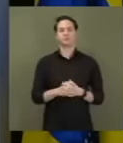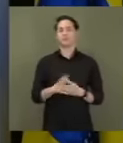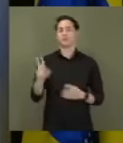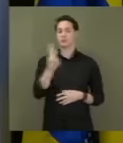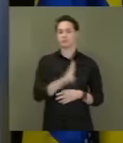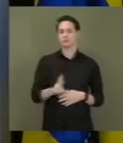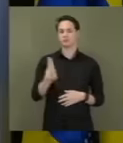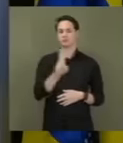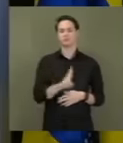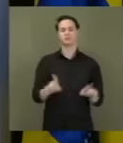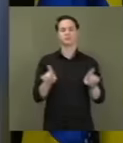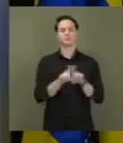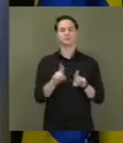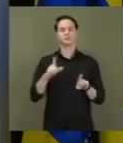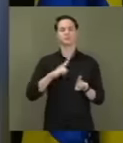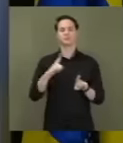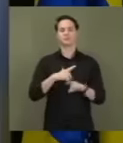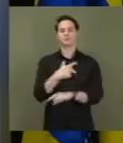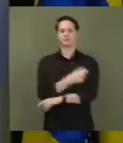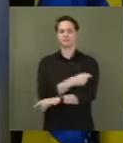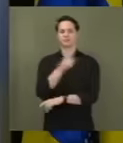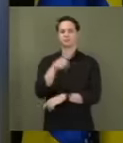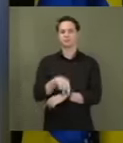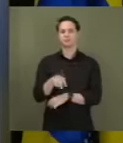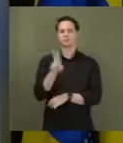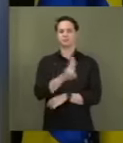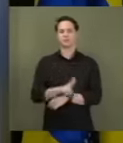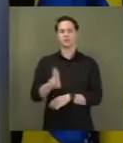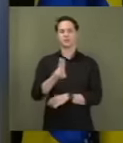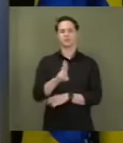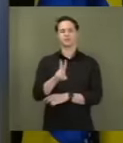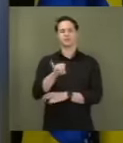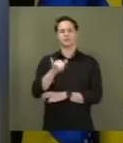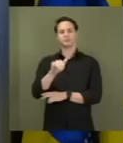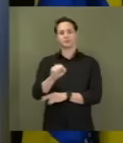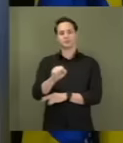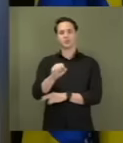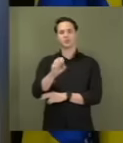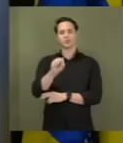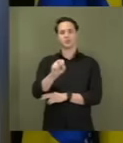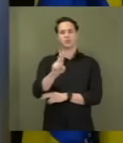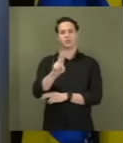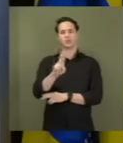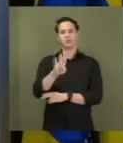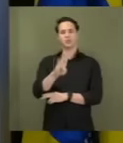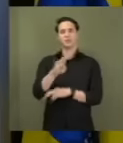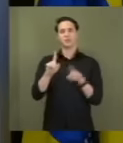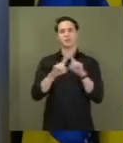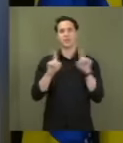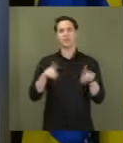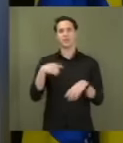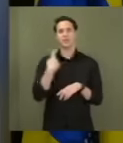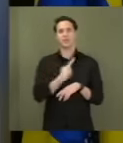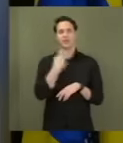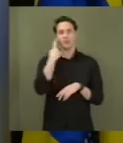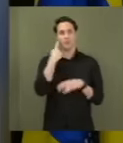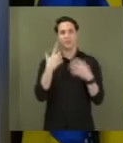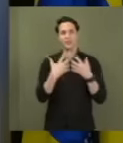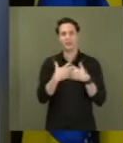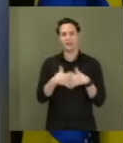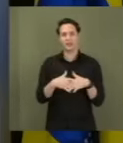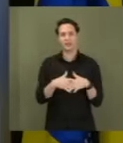do imunizante é por via subcutânea, em esquema de 2 doses, com intervalo de